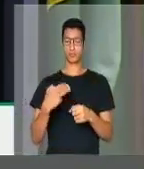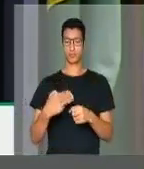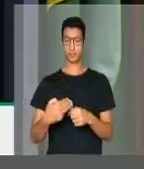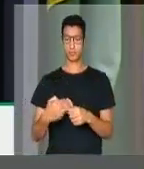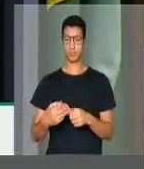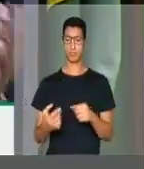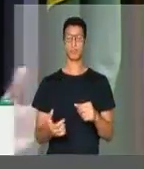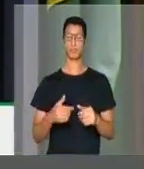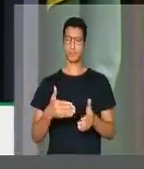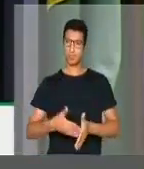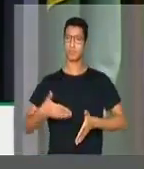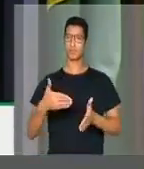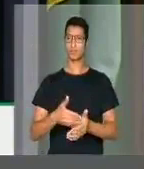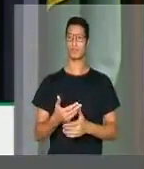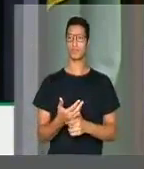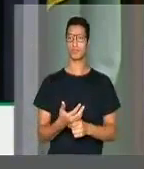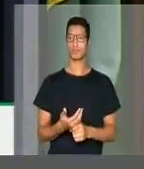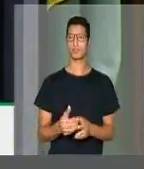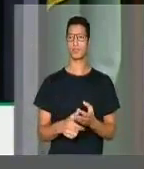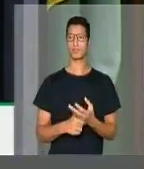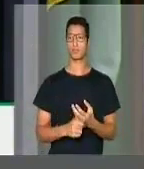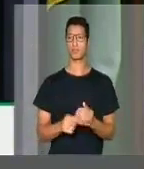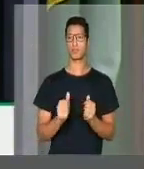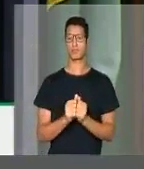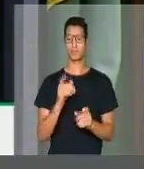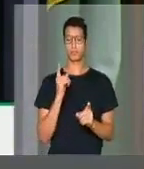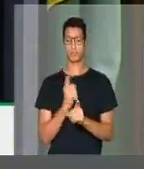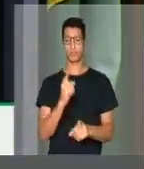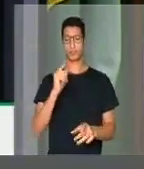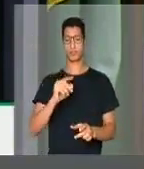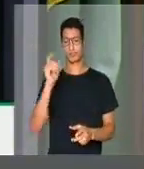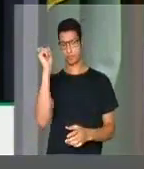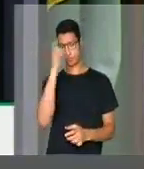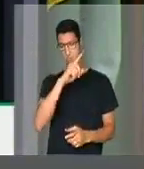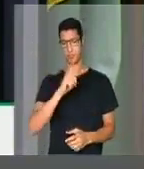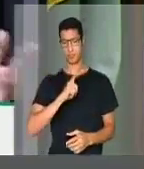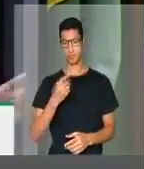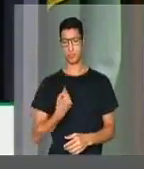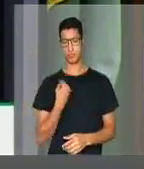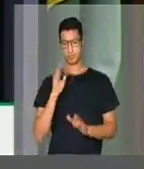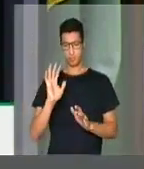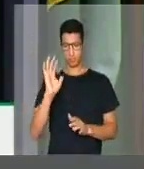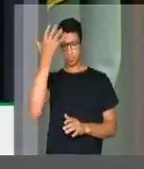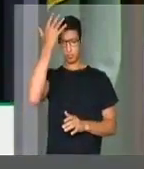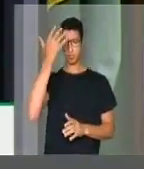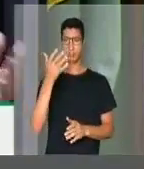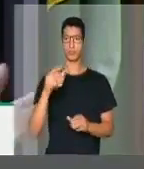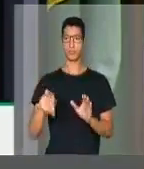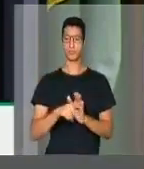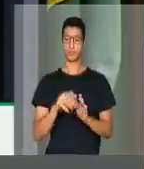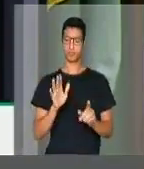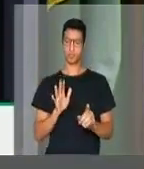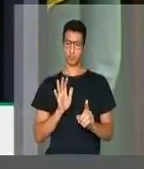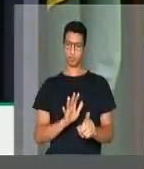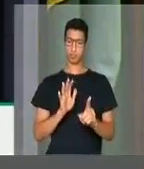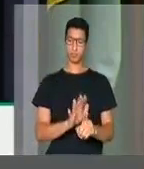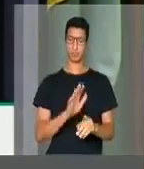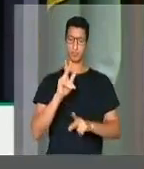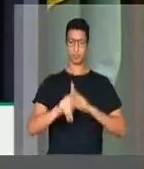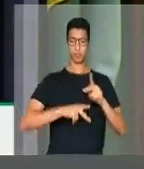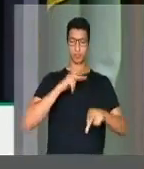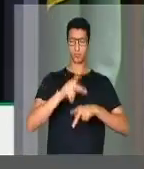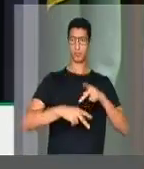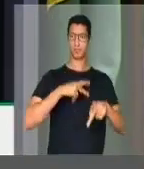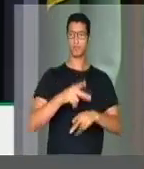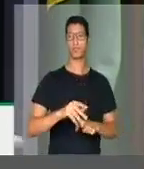enfrentam encontrando grande dificuldade de realizar as demandas da